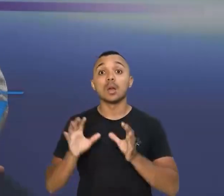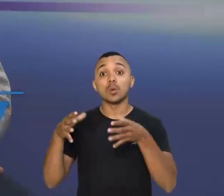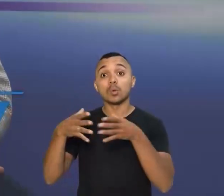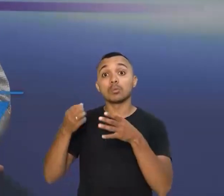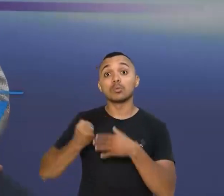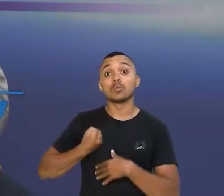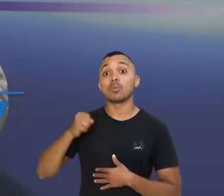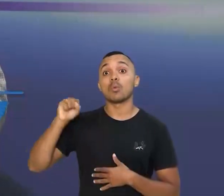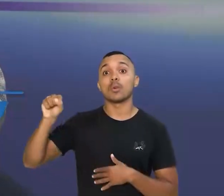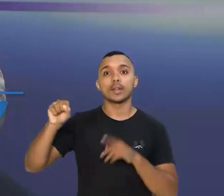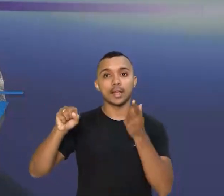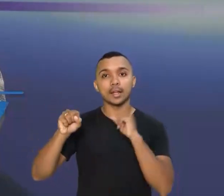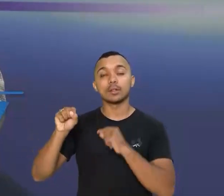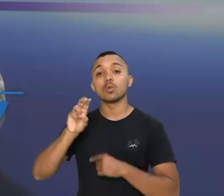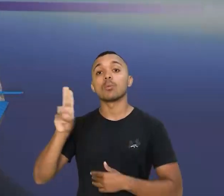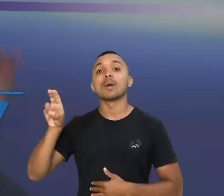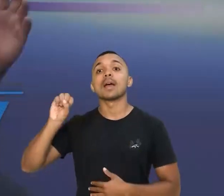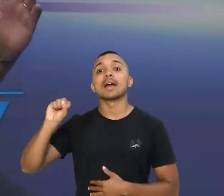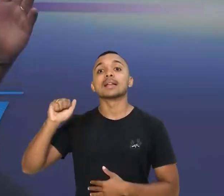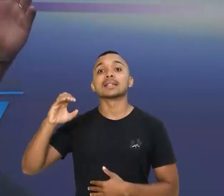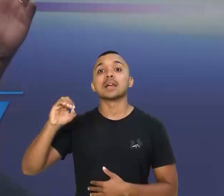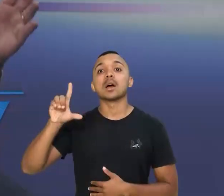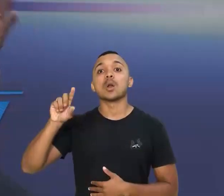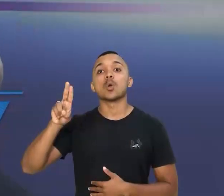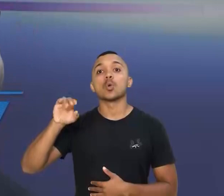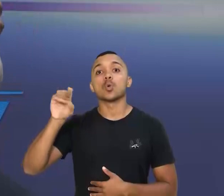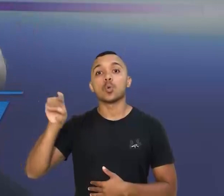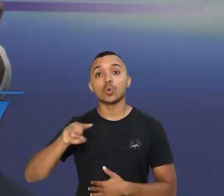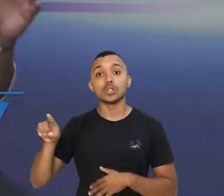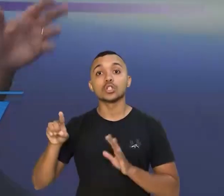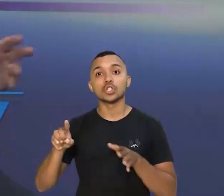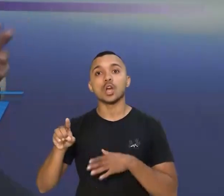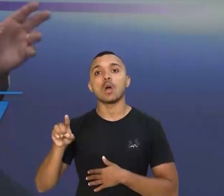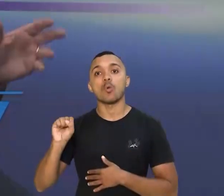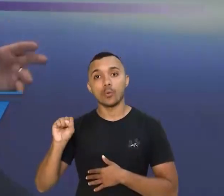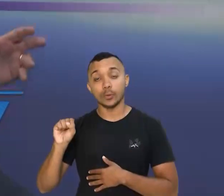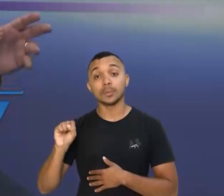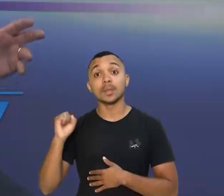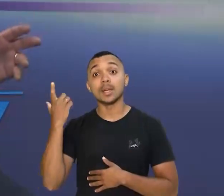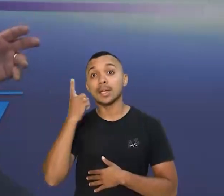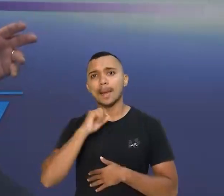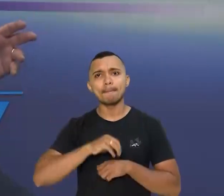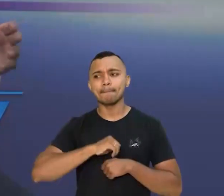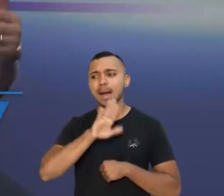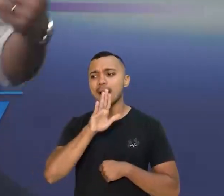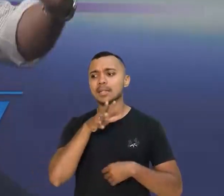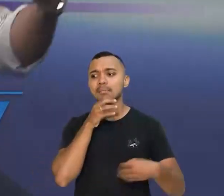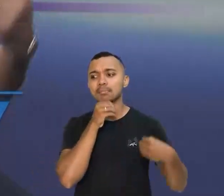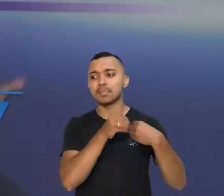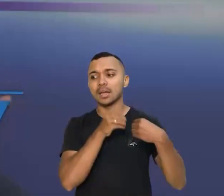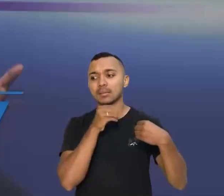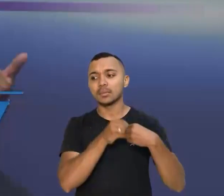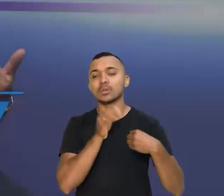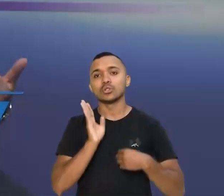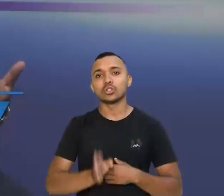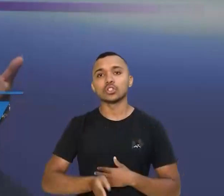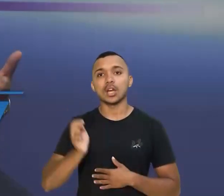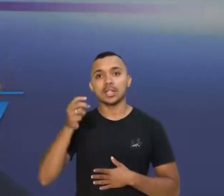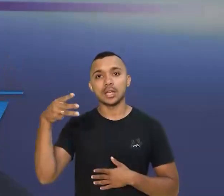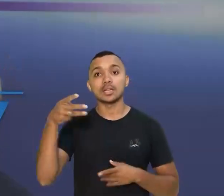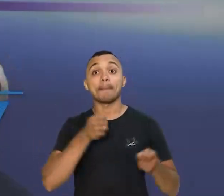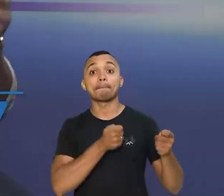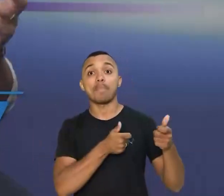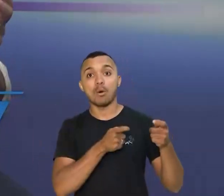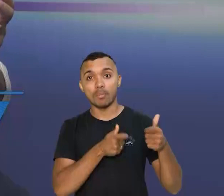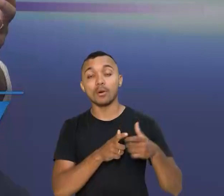Ercílio Luz, de Santa Catarina, com 11 pontos. Quer dizer, o que está mais próximo do Ferroviário ainda está 3 pontos atrás do